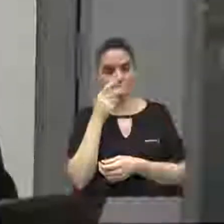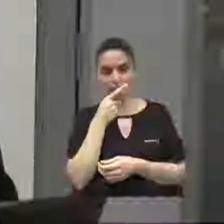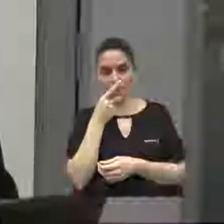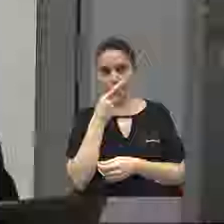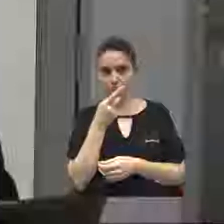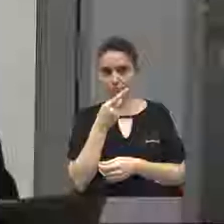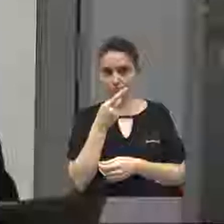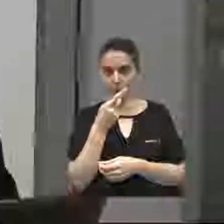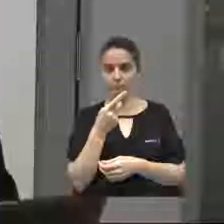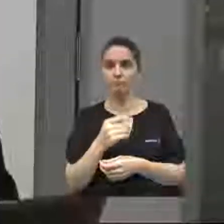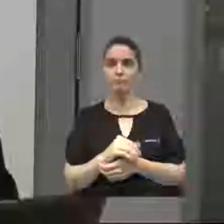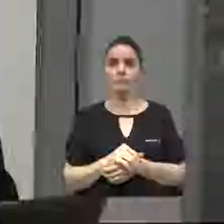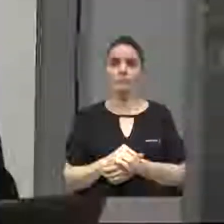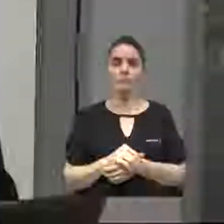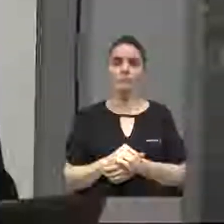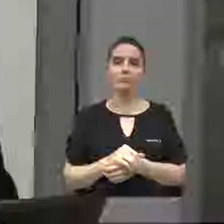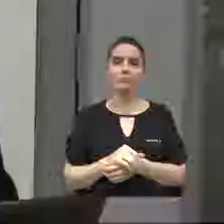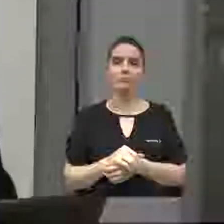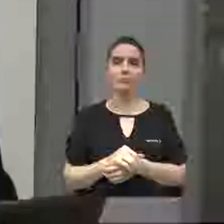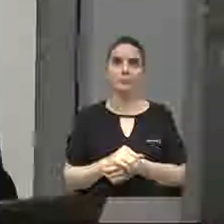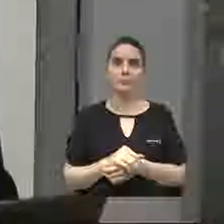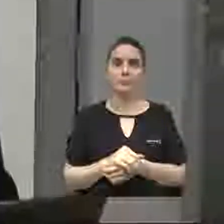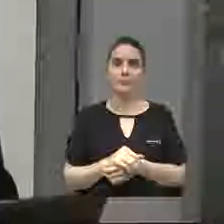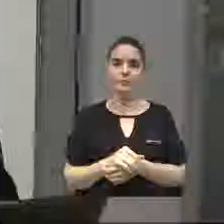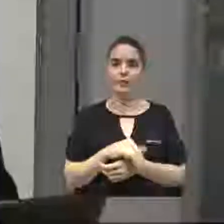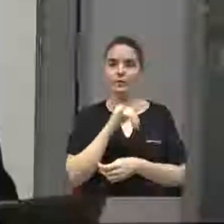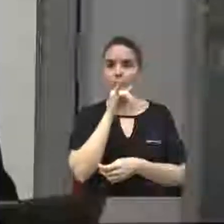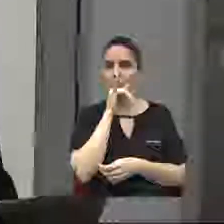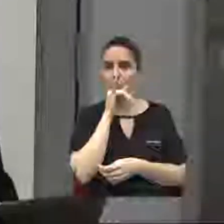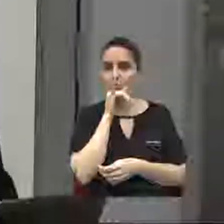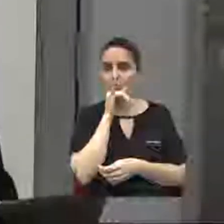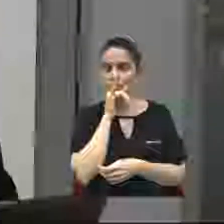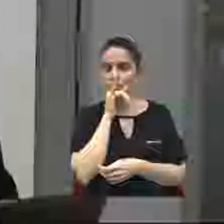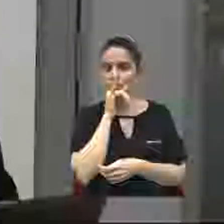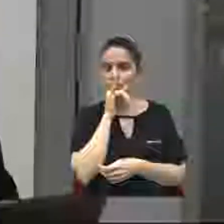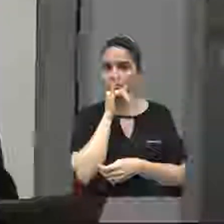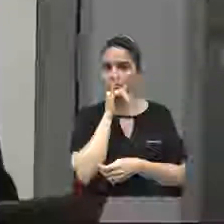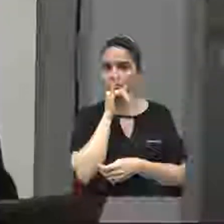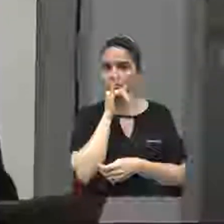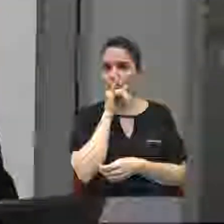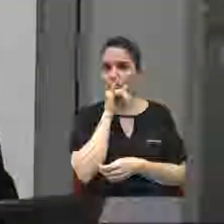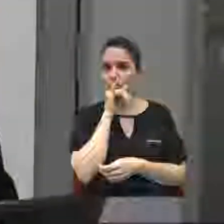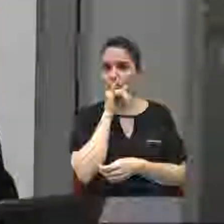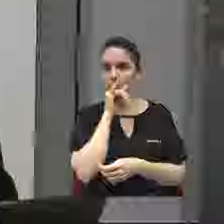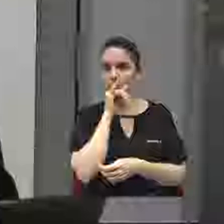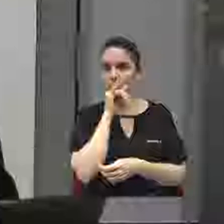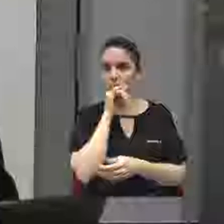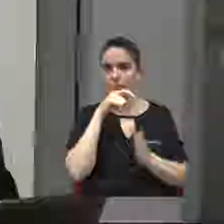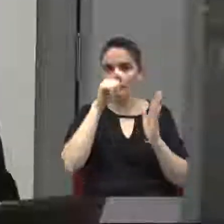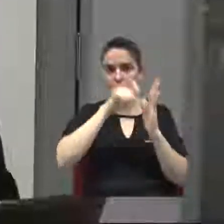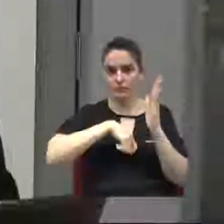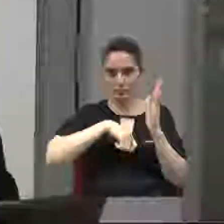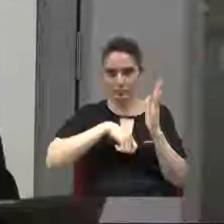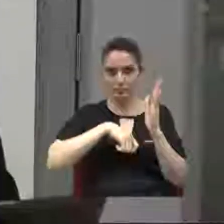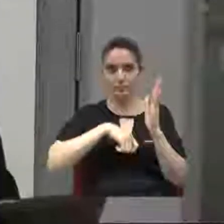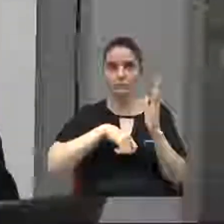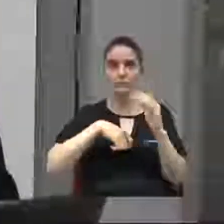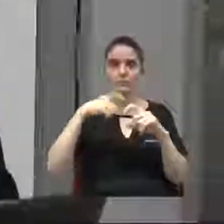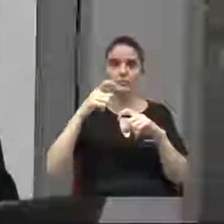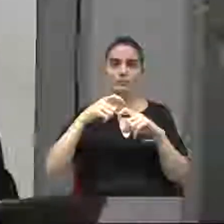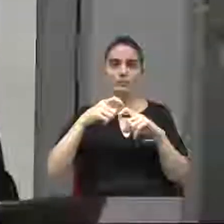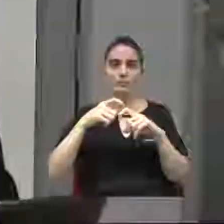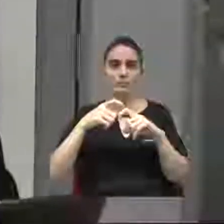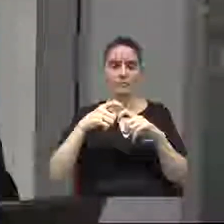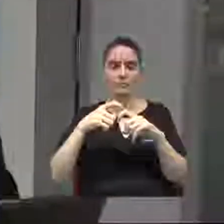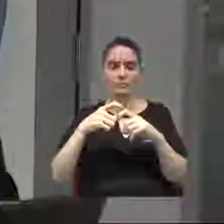muito claramente, por exemplo, foi feita aí a contratação para novos profissionais na área médica,